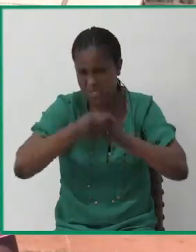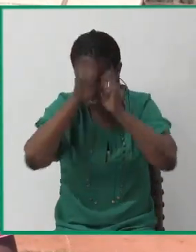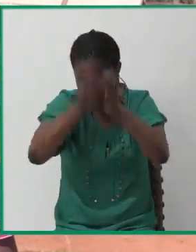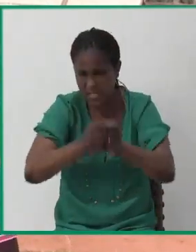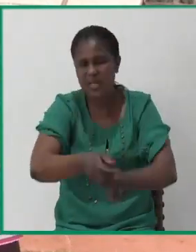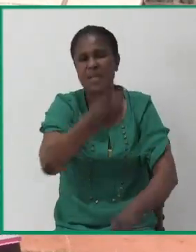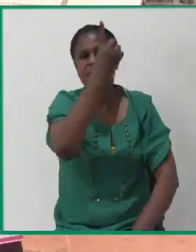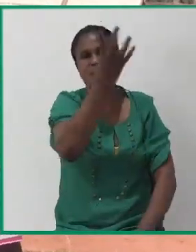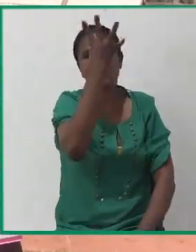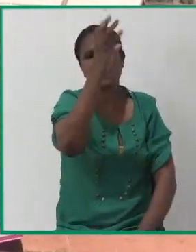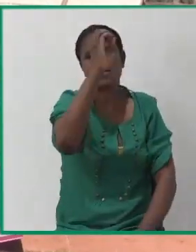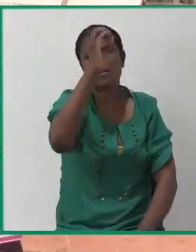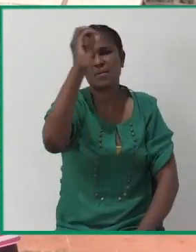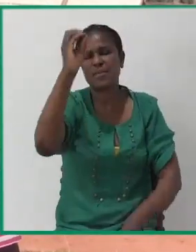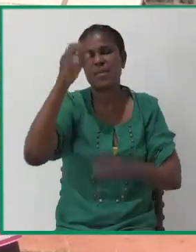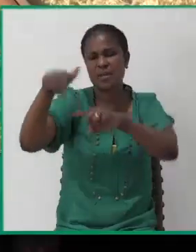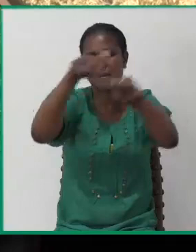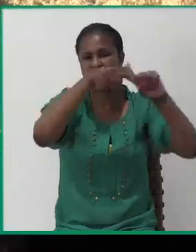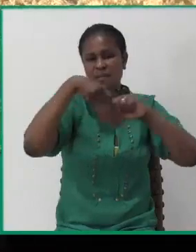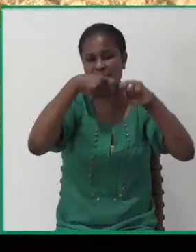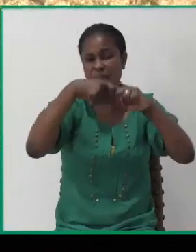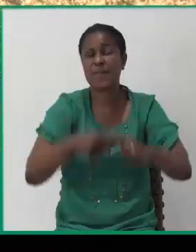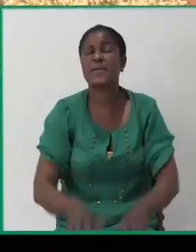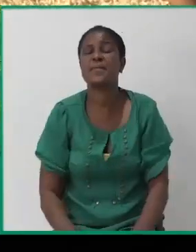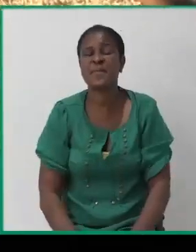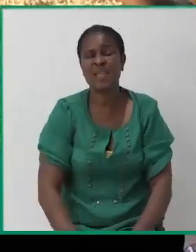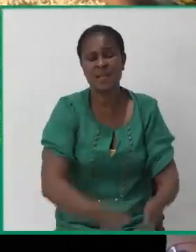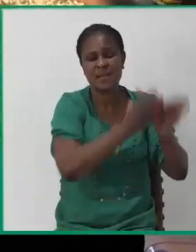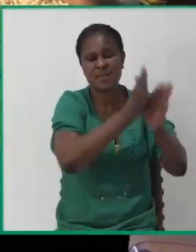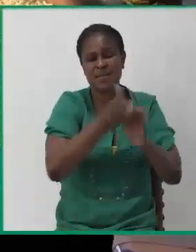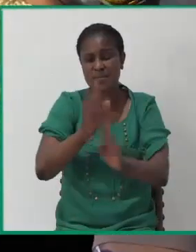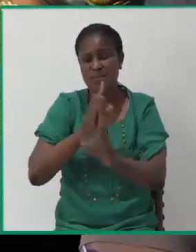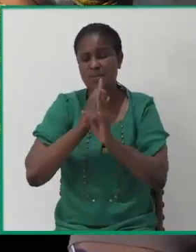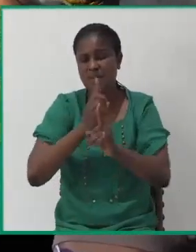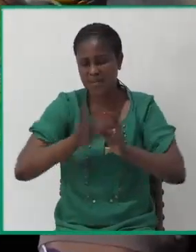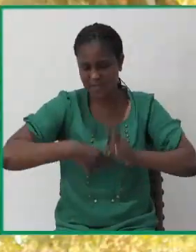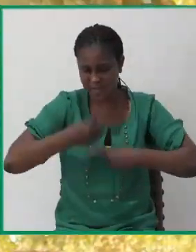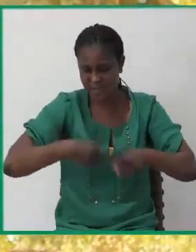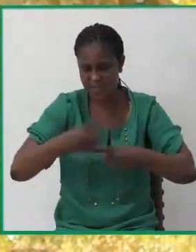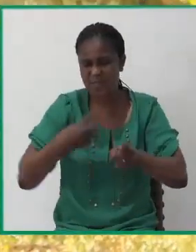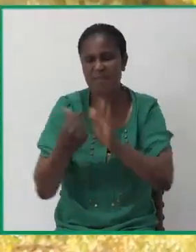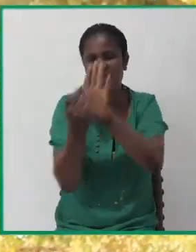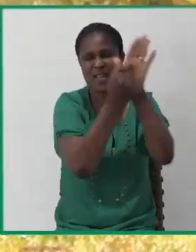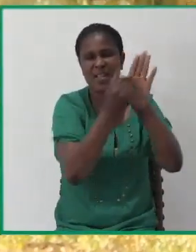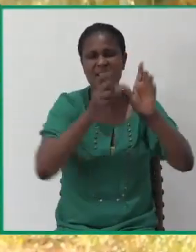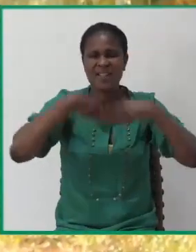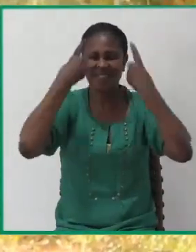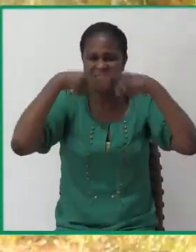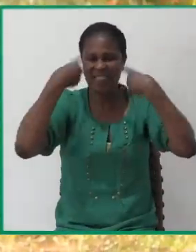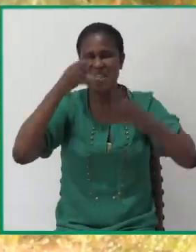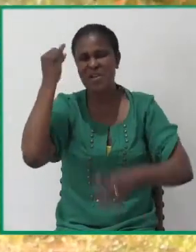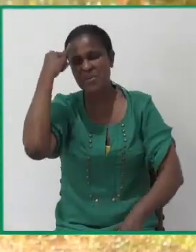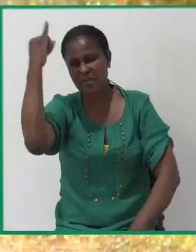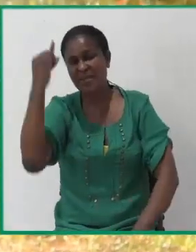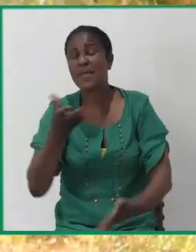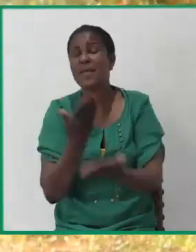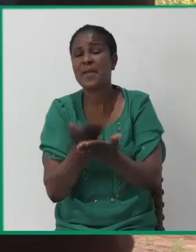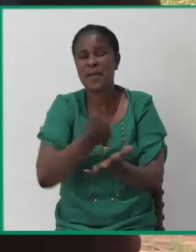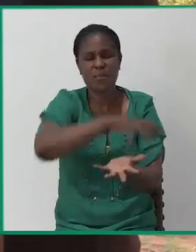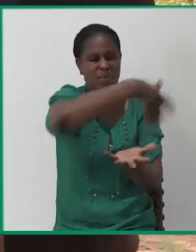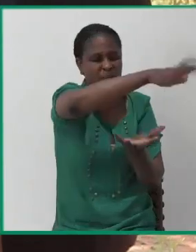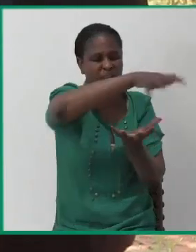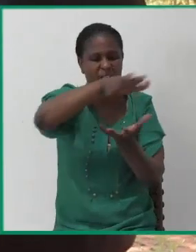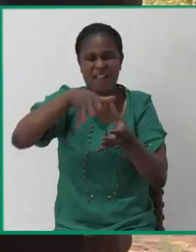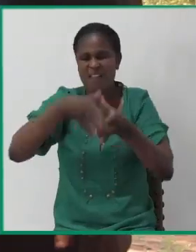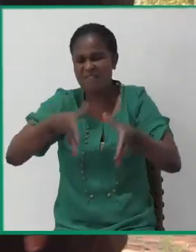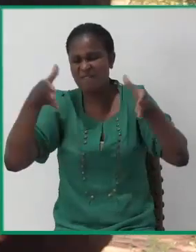famílias indiretamente. Os beneficiários do projeto mostraram-se satisfeitos com a iniciativa, visto que aumentaram a